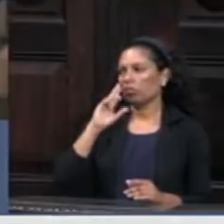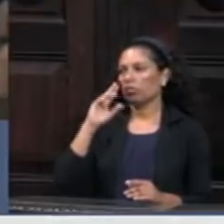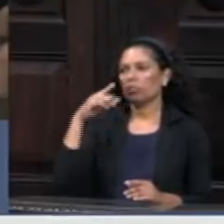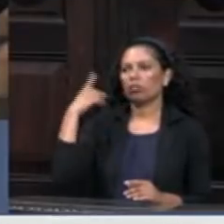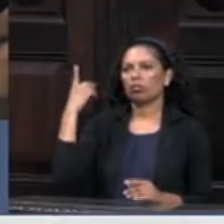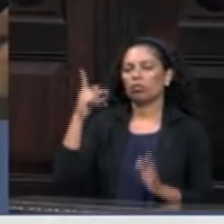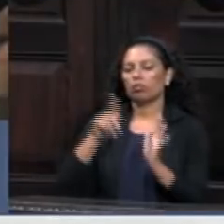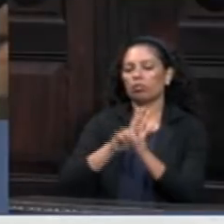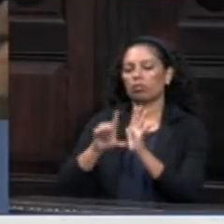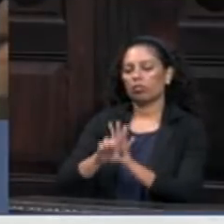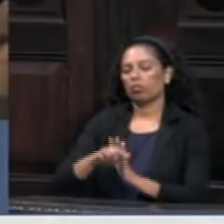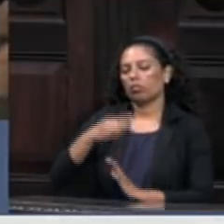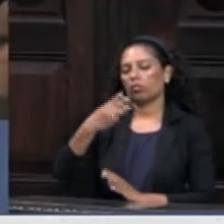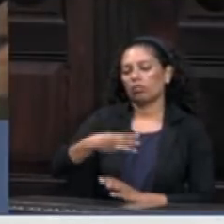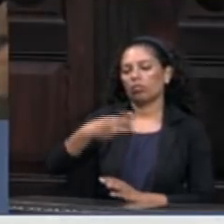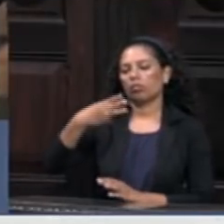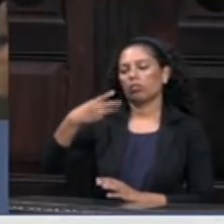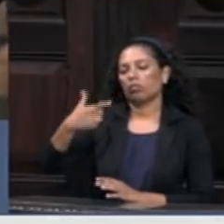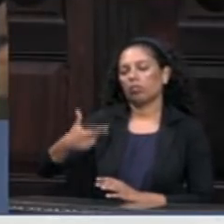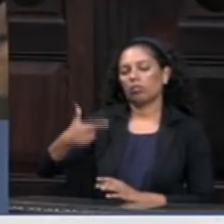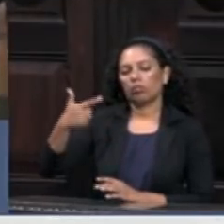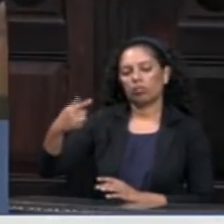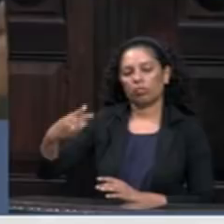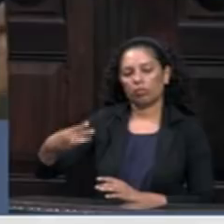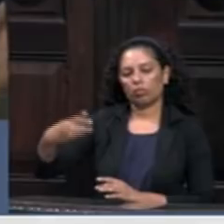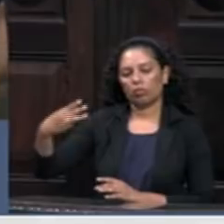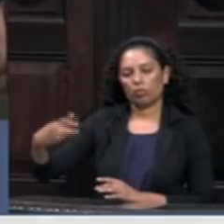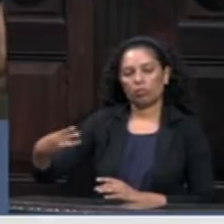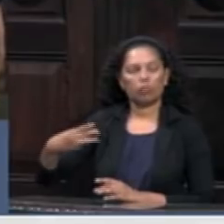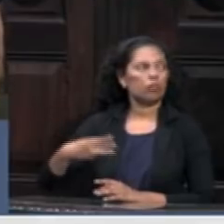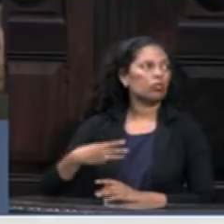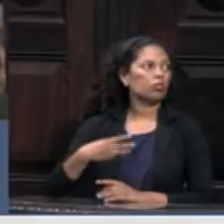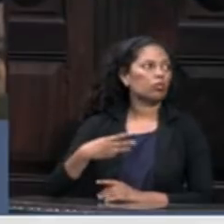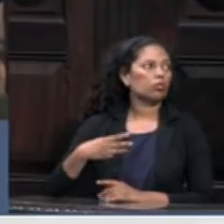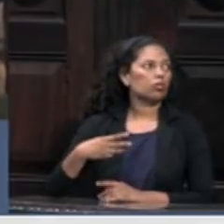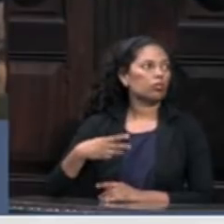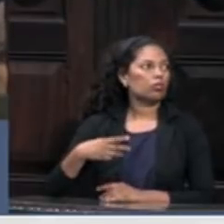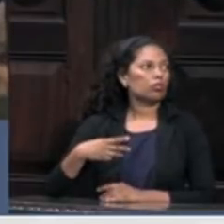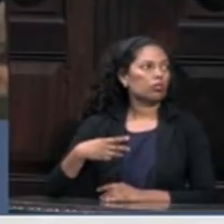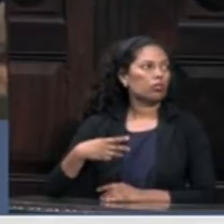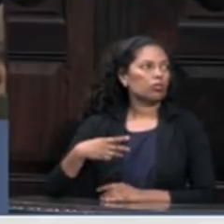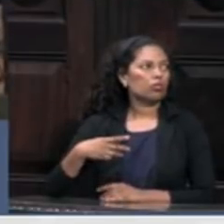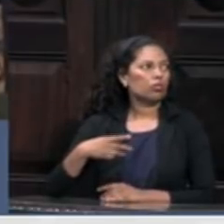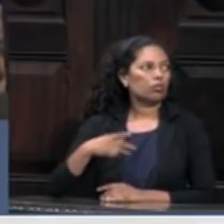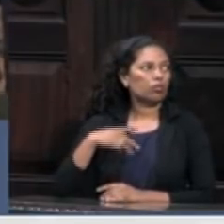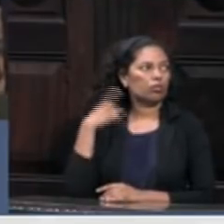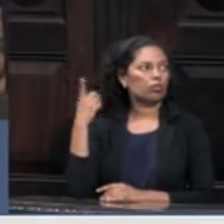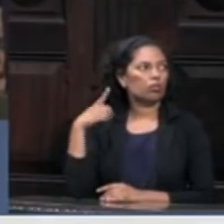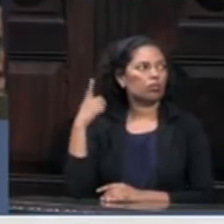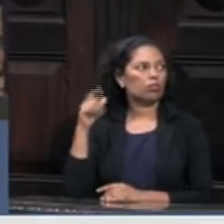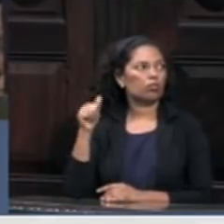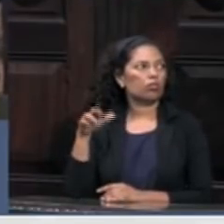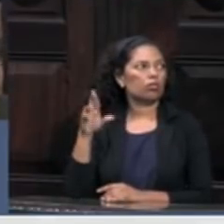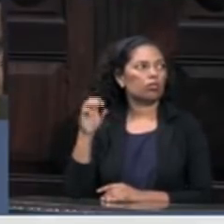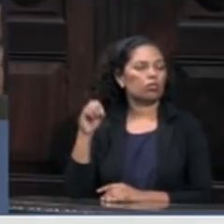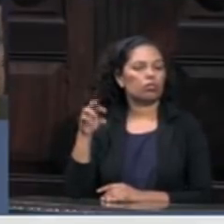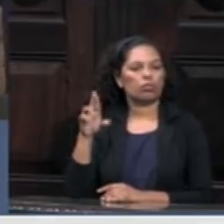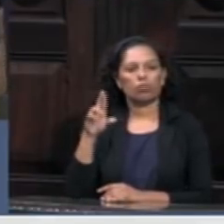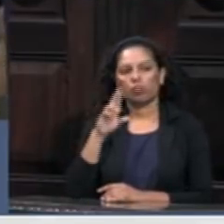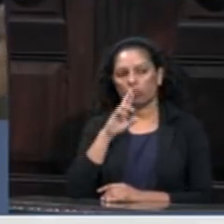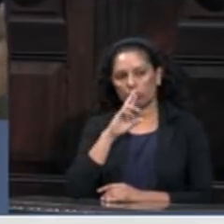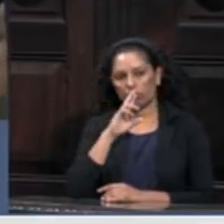o PL 3213, de autoria do deputado Paulo Ramos e Gilberto Palmares, mas o requerimento de autoria do deputado Paulo Ramos. Pode ser,